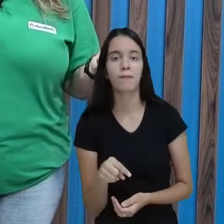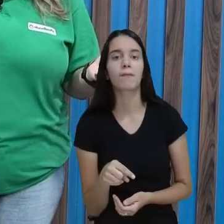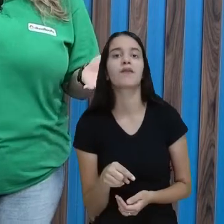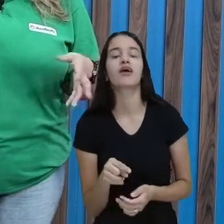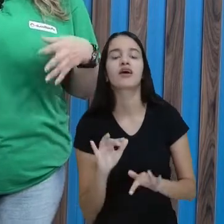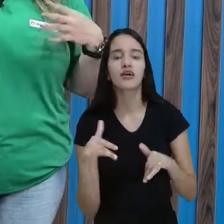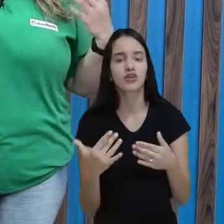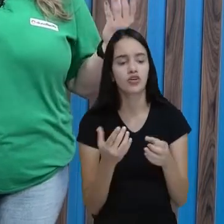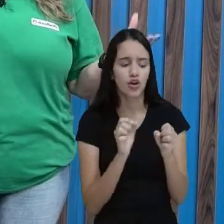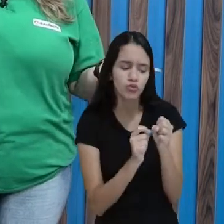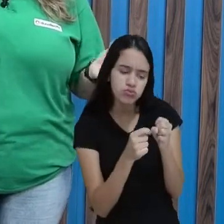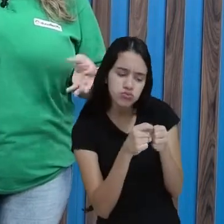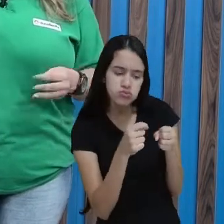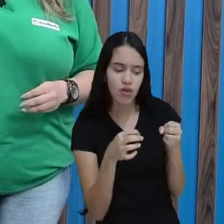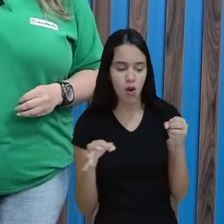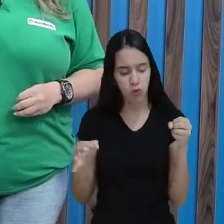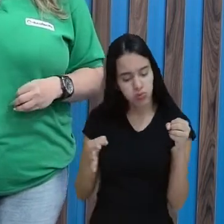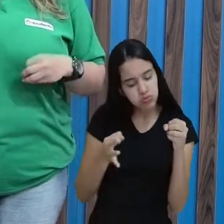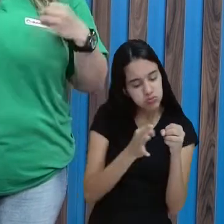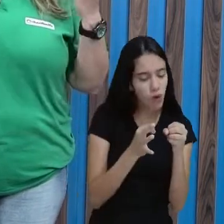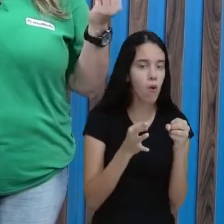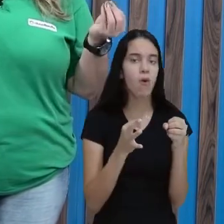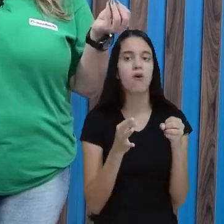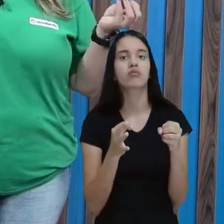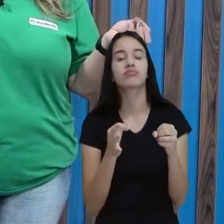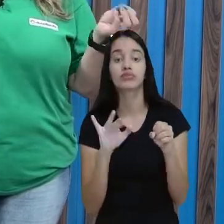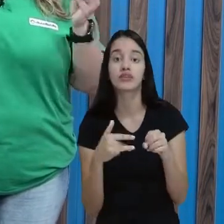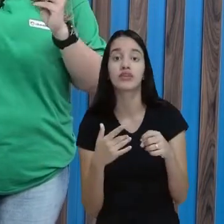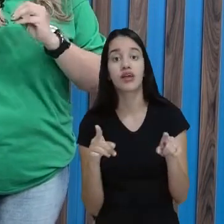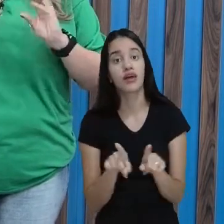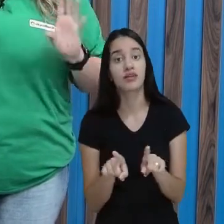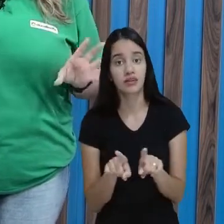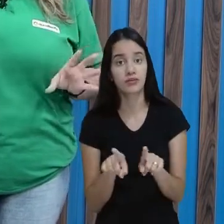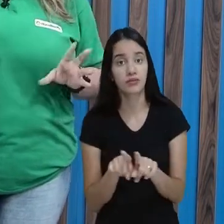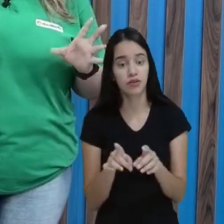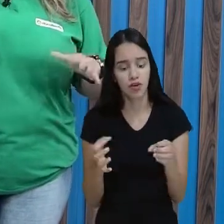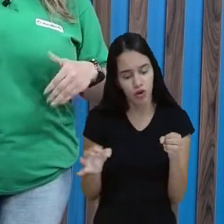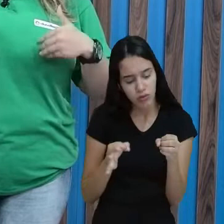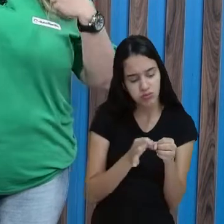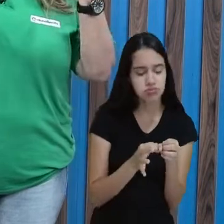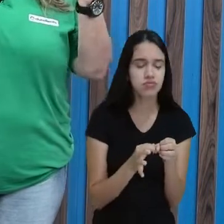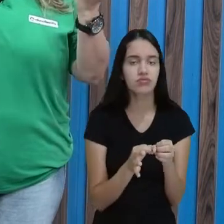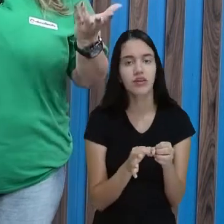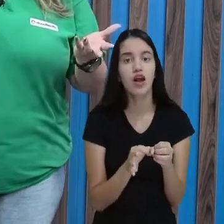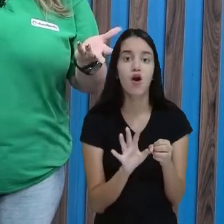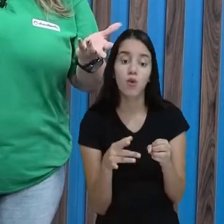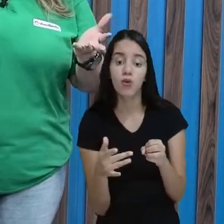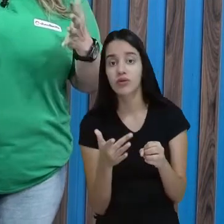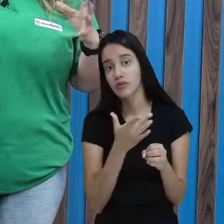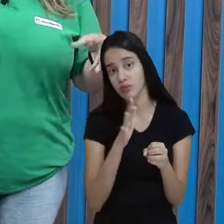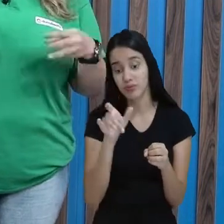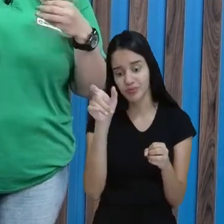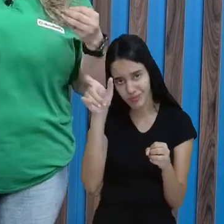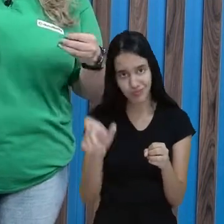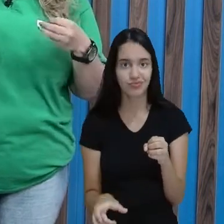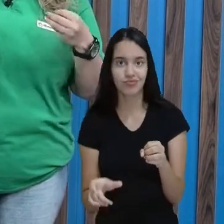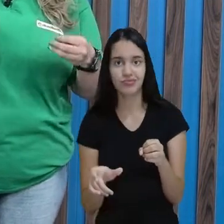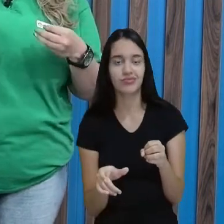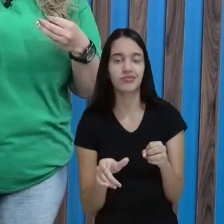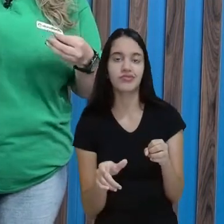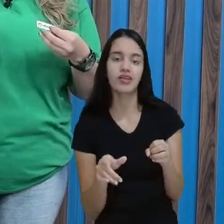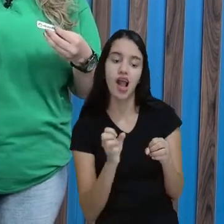for fecundado o óvulo, né, com o espermatozoide, o ovócito lá, for fecundado, quando o indivíduo se formar,